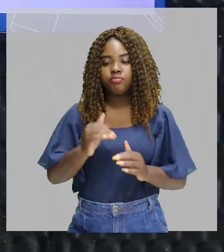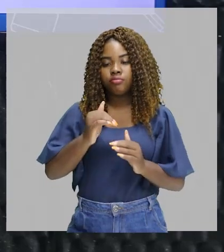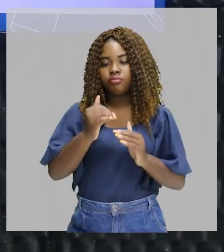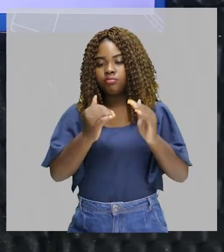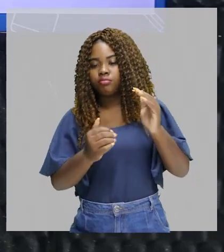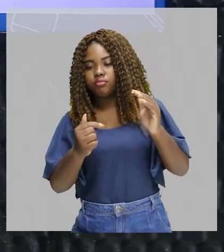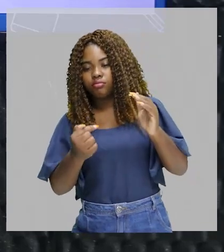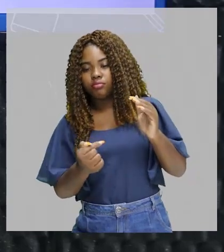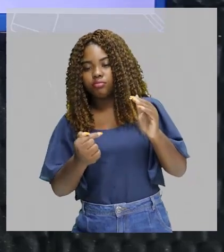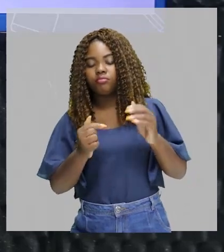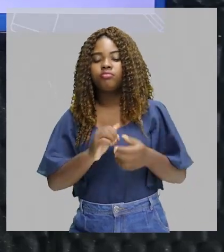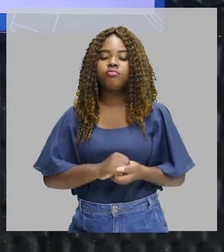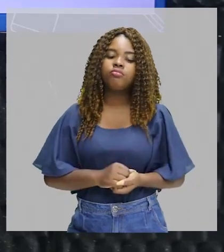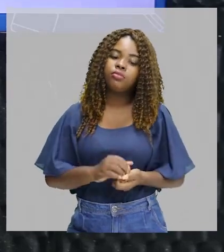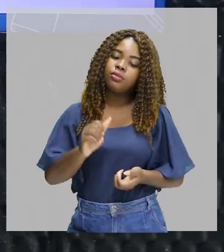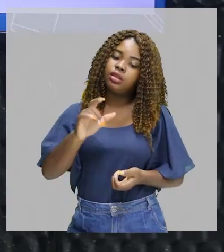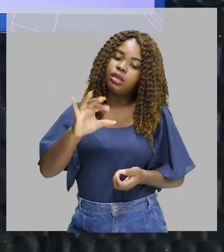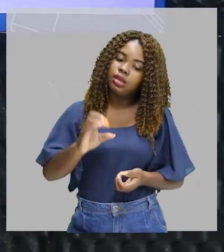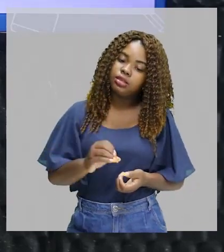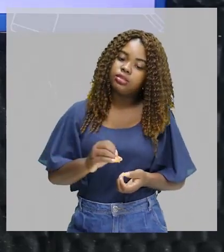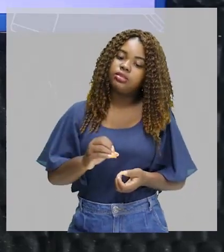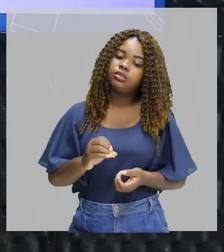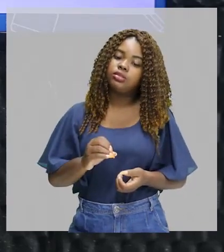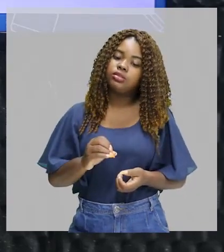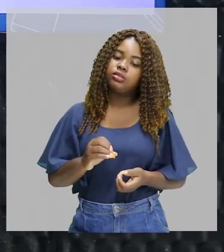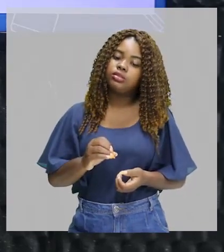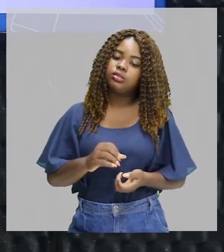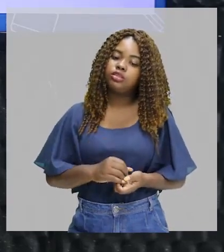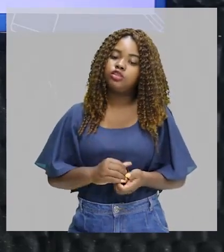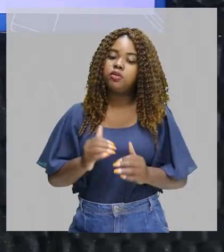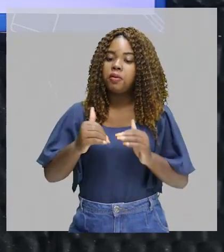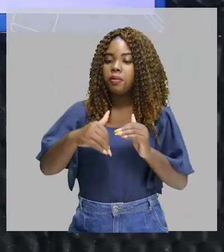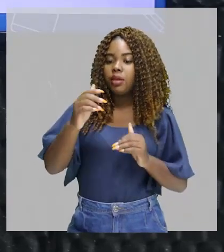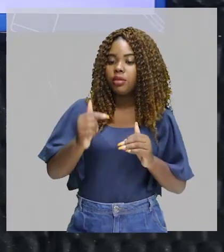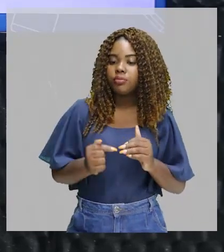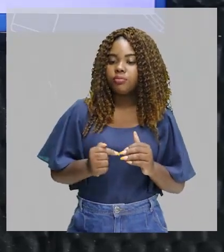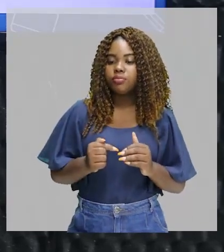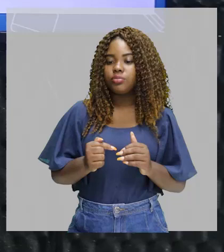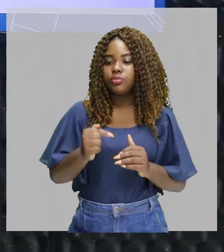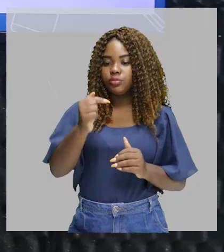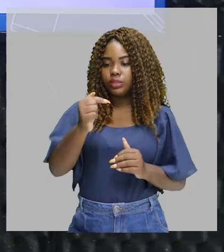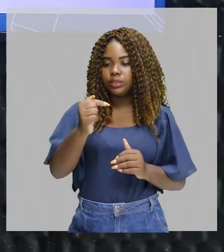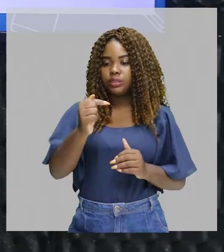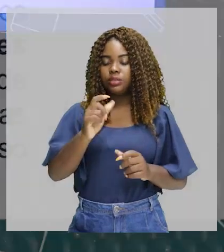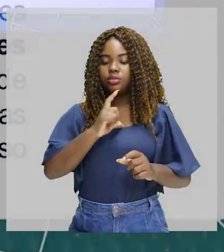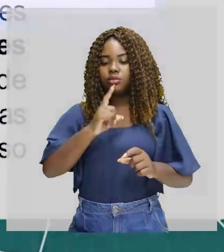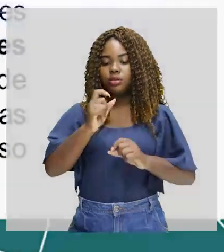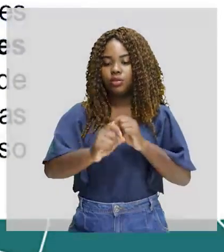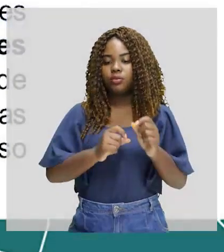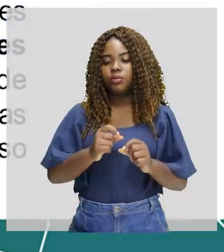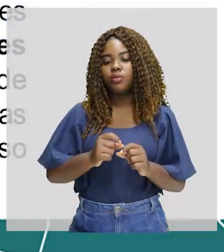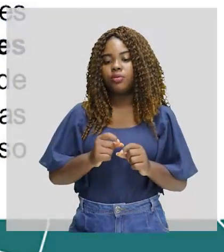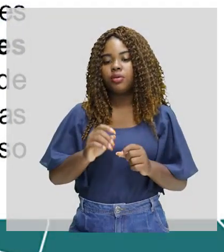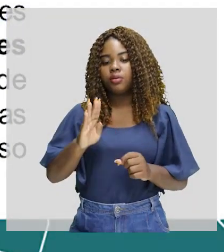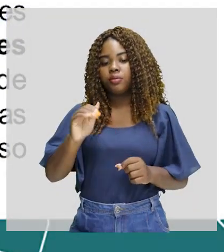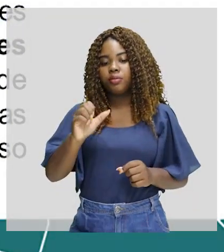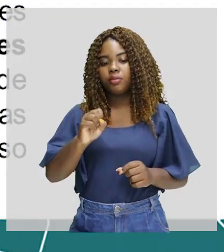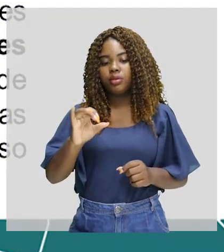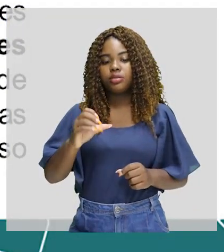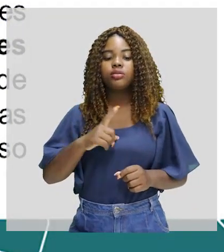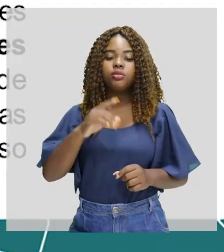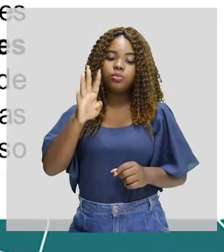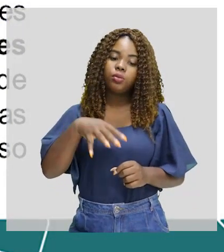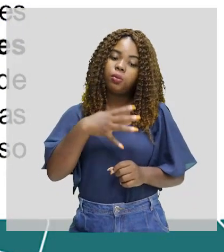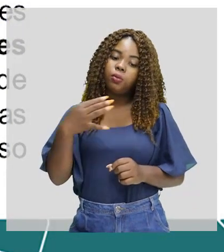ácido, maior do que 7, um meio básico. Nós temos isso representado aqui, turminha, ó, nesse